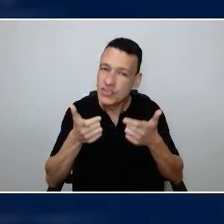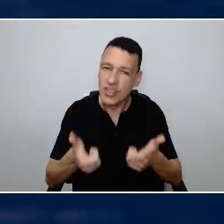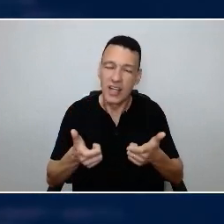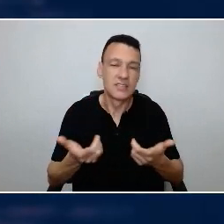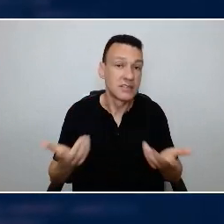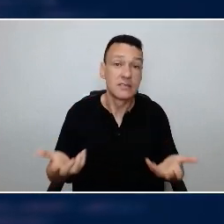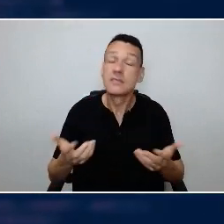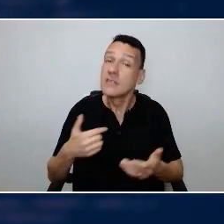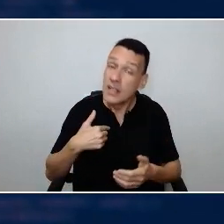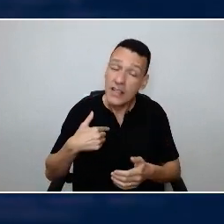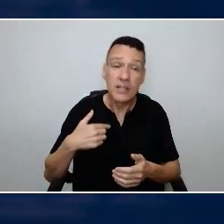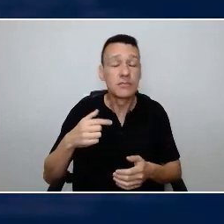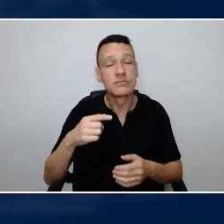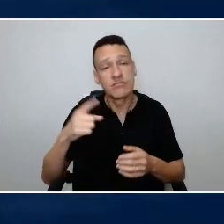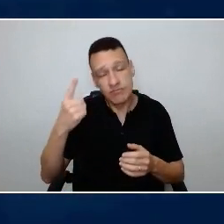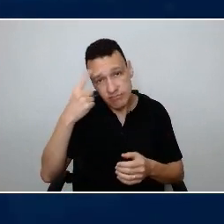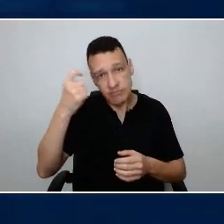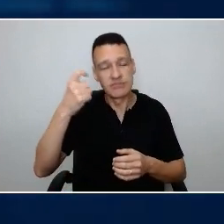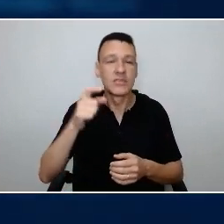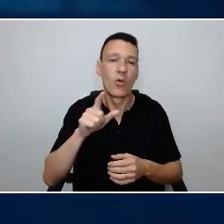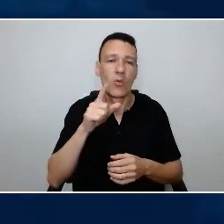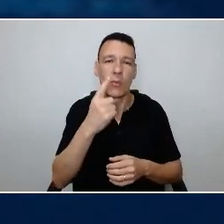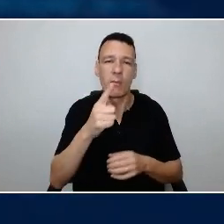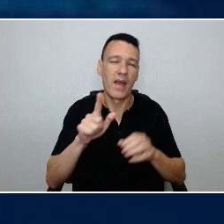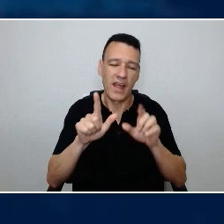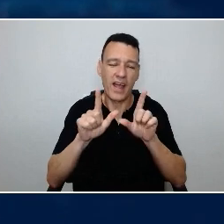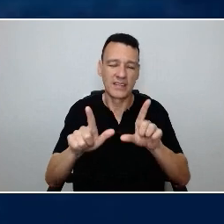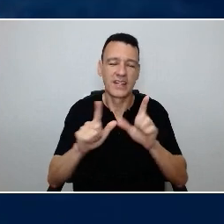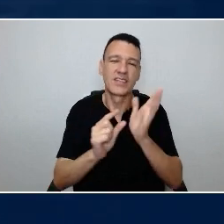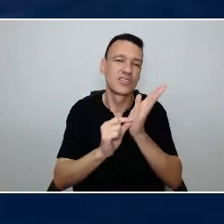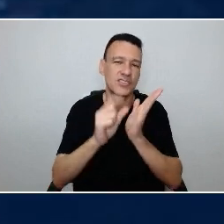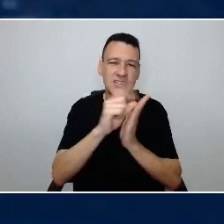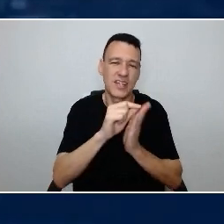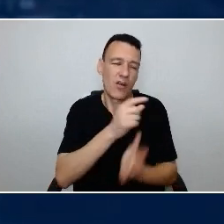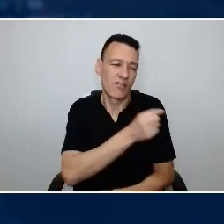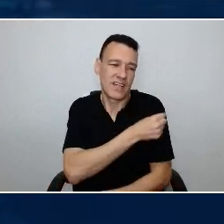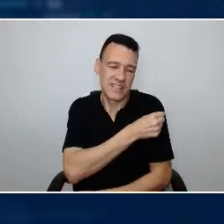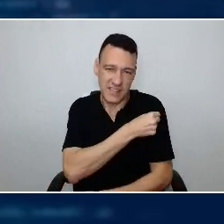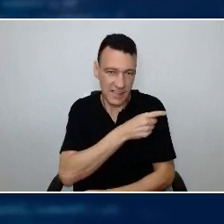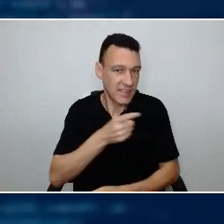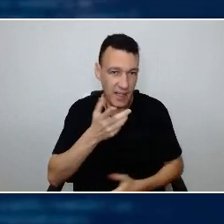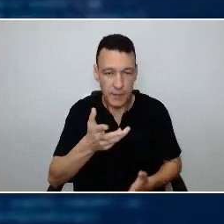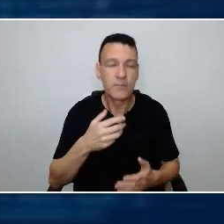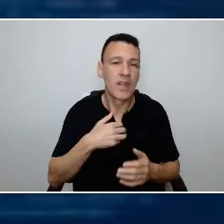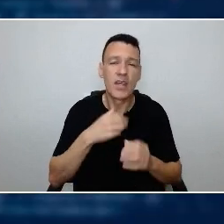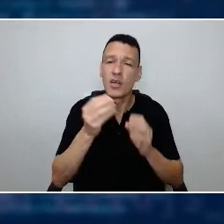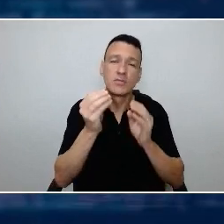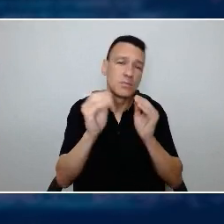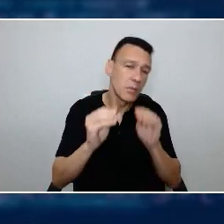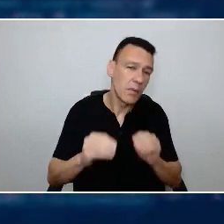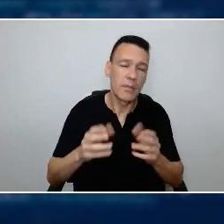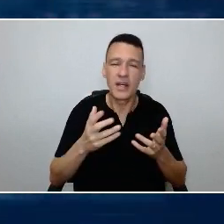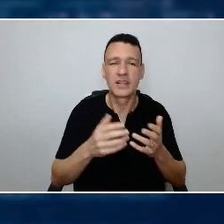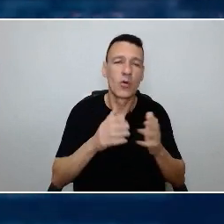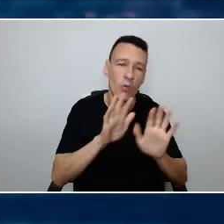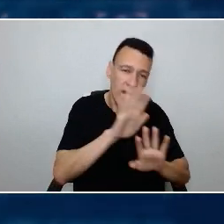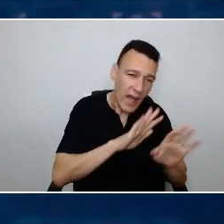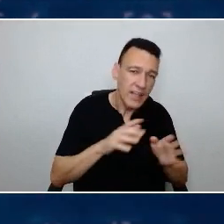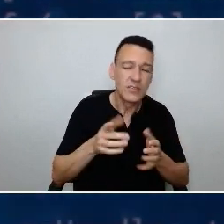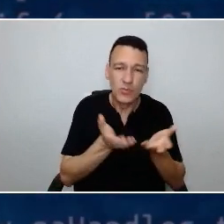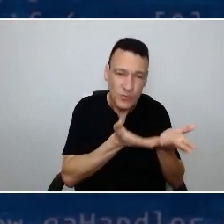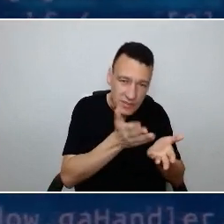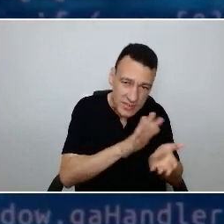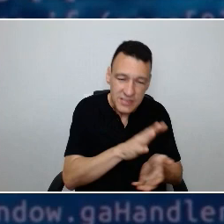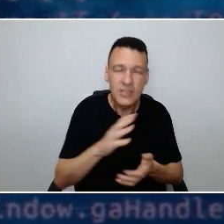desenvolvi a carteira digital de vacina então eu boto aqui cuidados Cometa eu boto aqui banho Tosa eu boto o último dia que eu dei esse